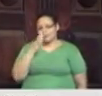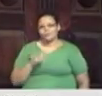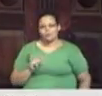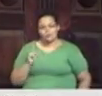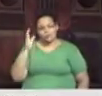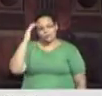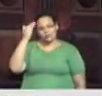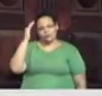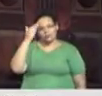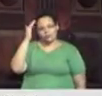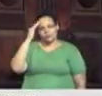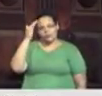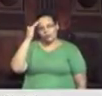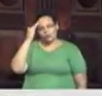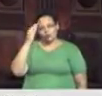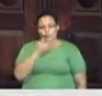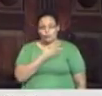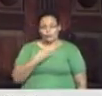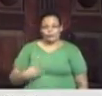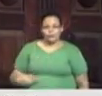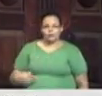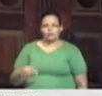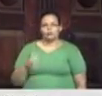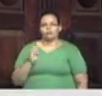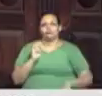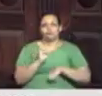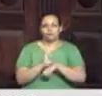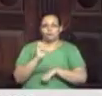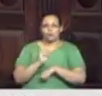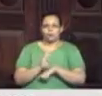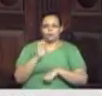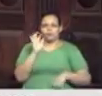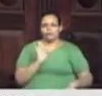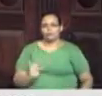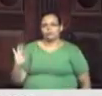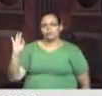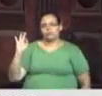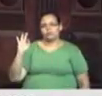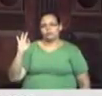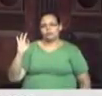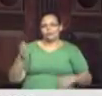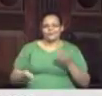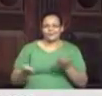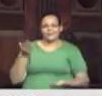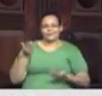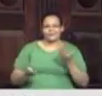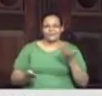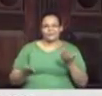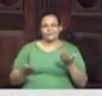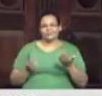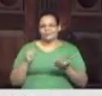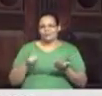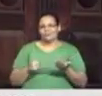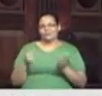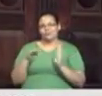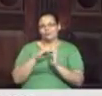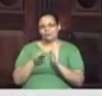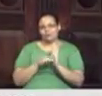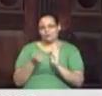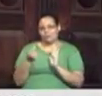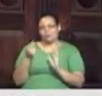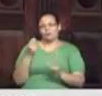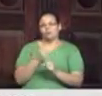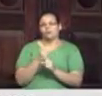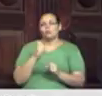do entendimento do governo do Estado com a União Federal na busca de um reequilíbrio das contas do Estado. Nós